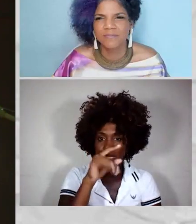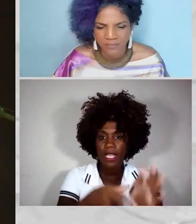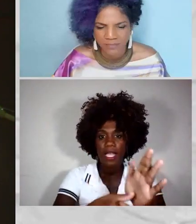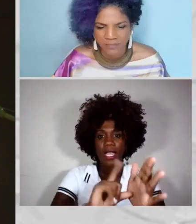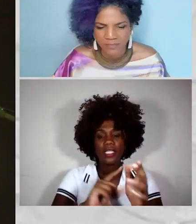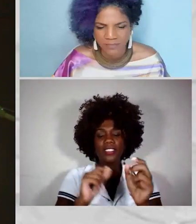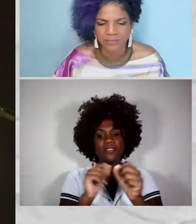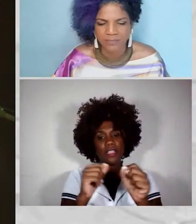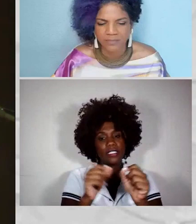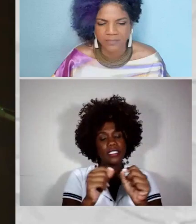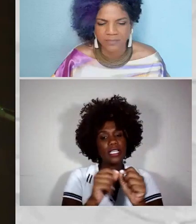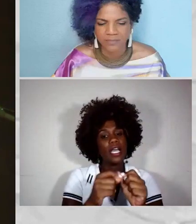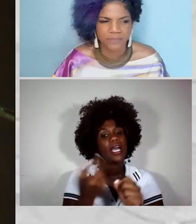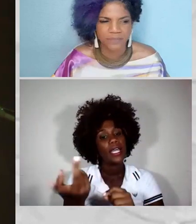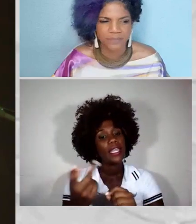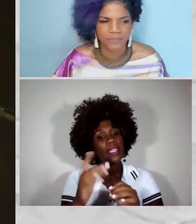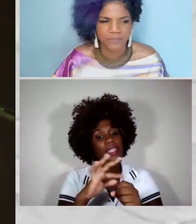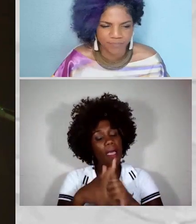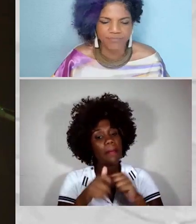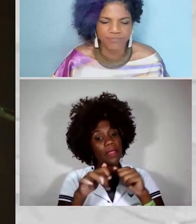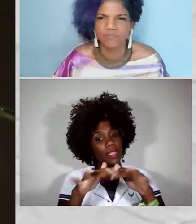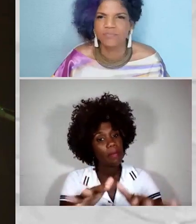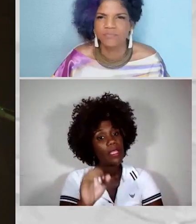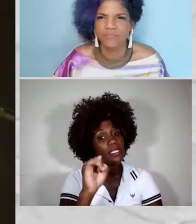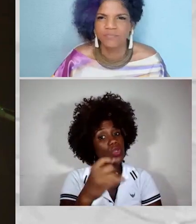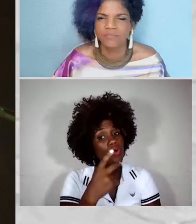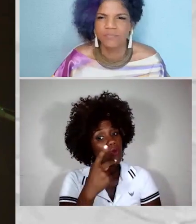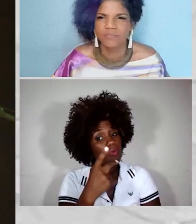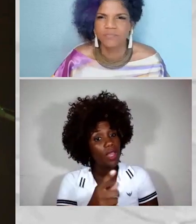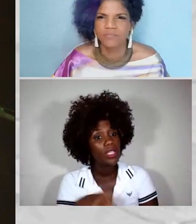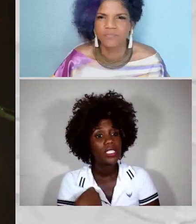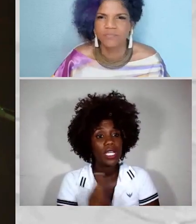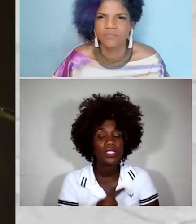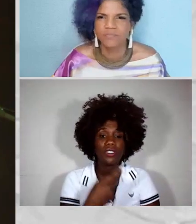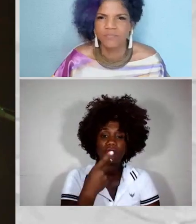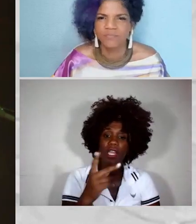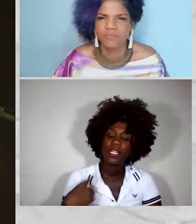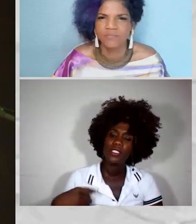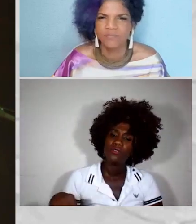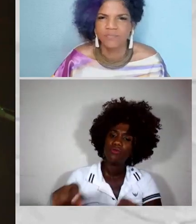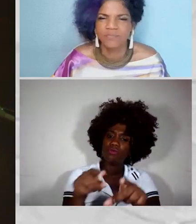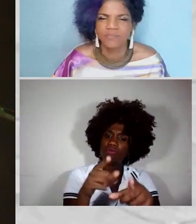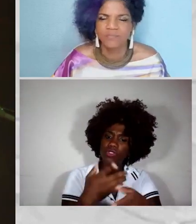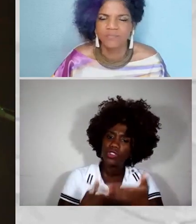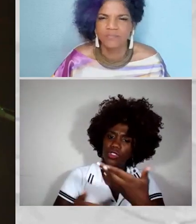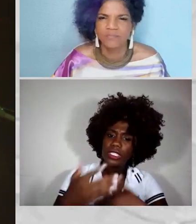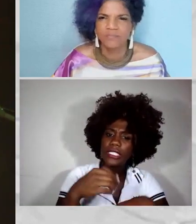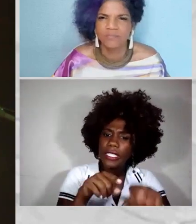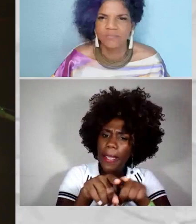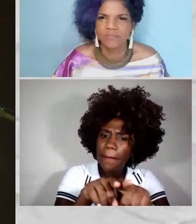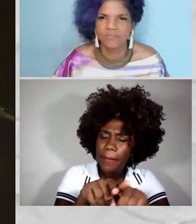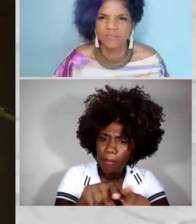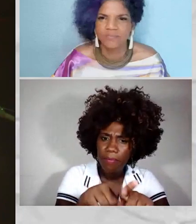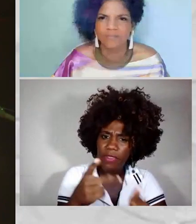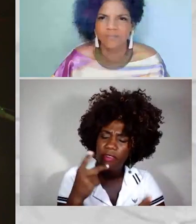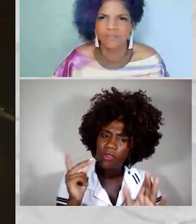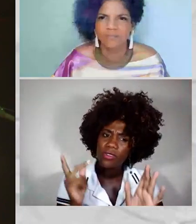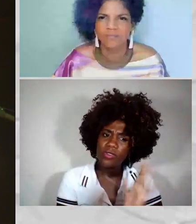vai continuar fazendo sempre. E quando eu falo, quando ela fala, quando a gente fala de irmandade, aí eu falo com